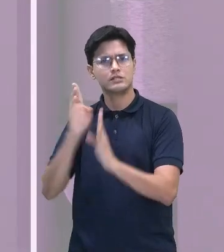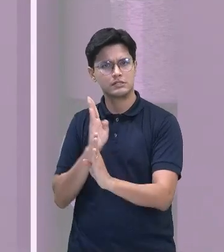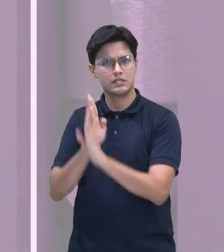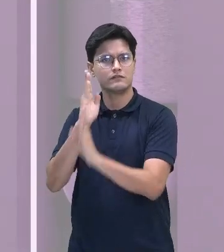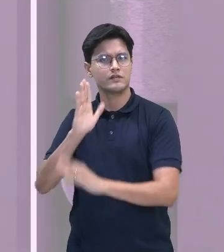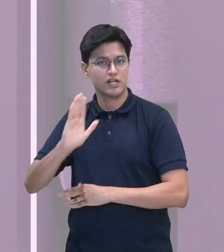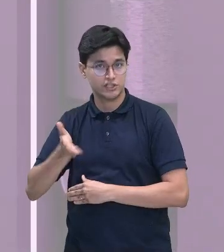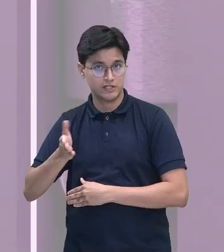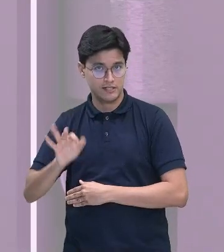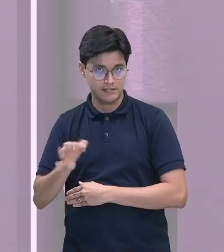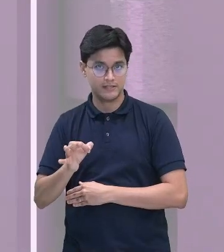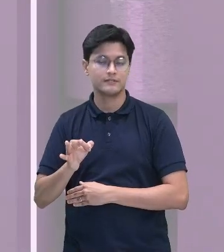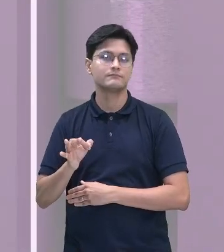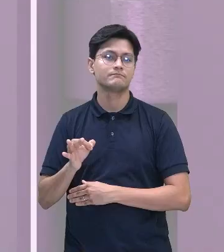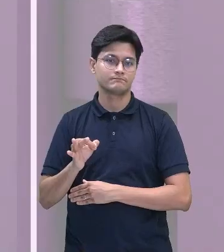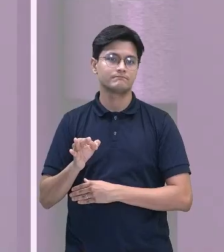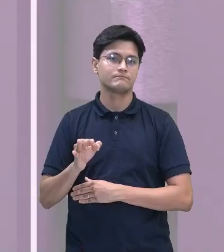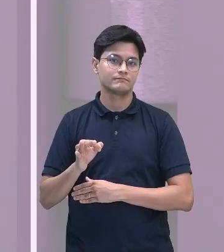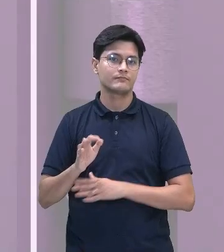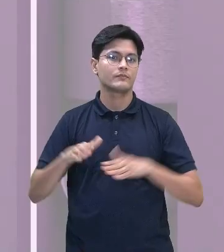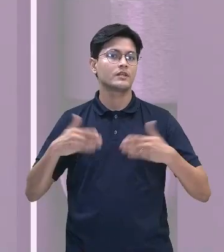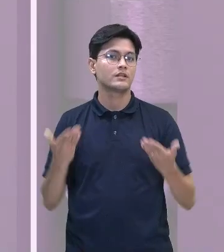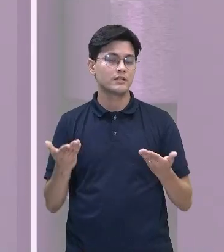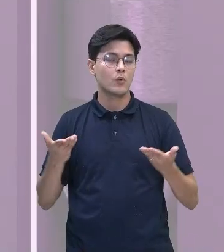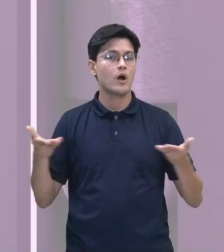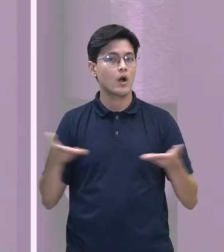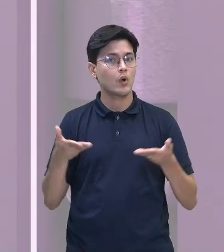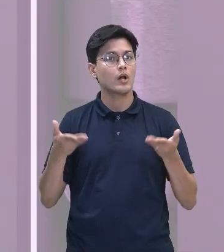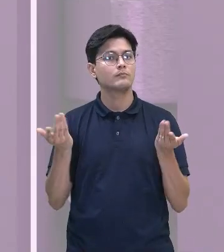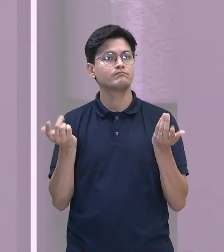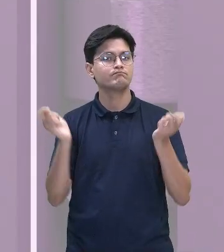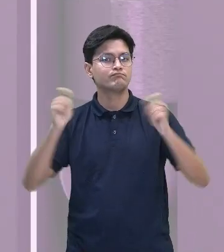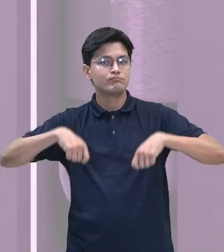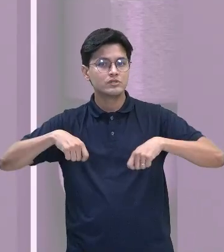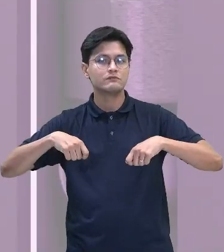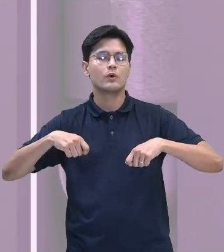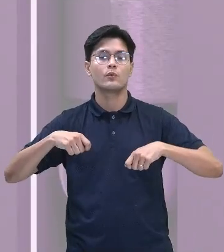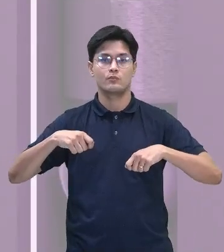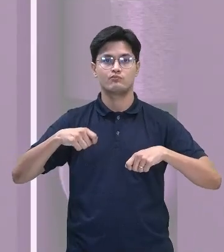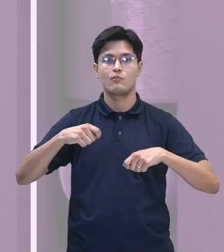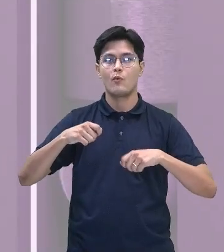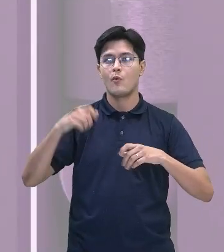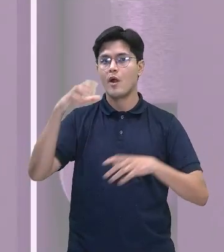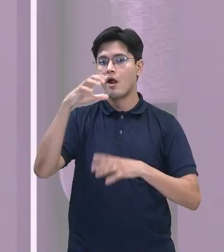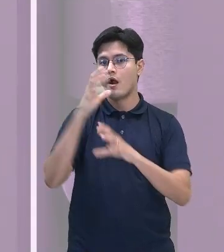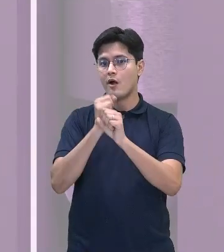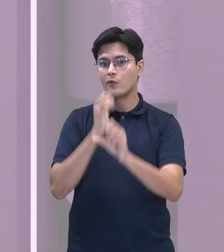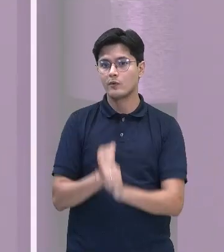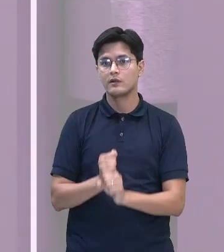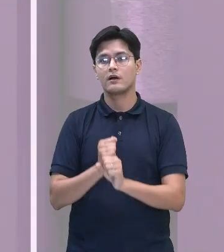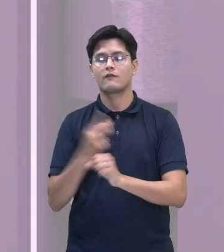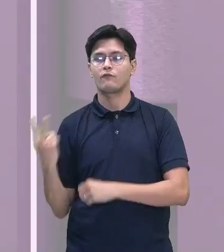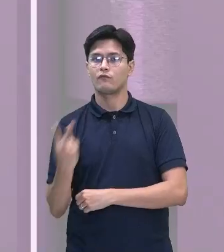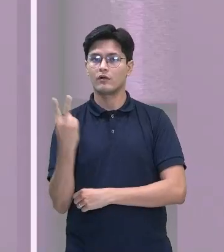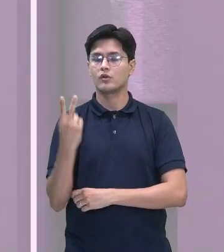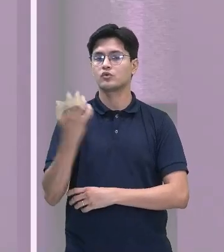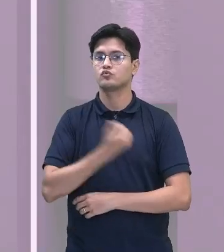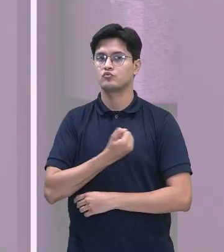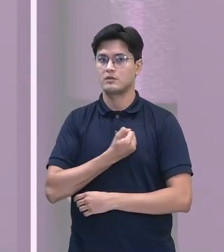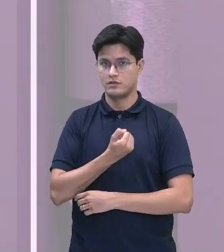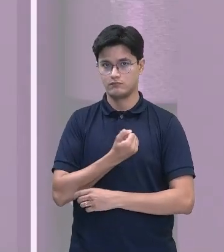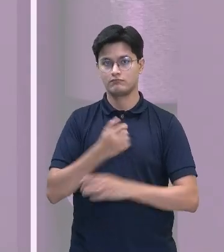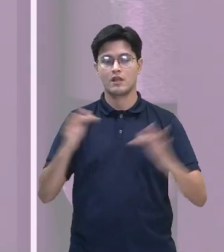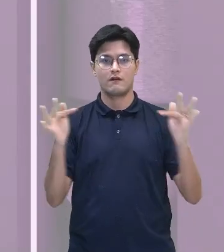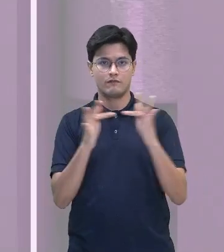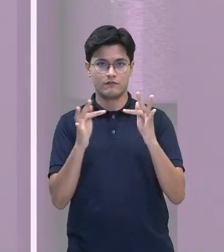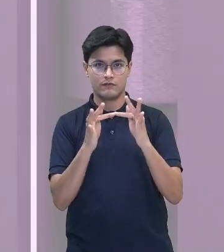tínhamos construído, e aí calculo o que nós chamamos de valor numérico da equação, da função, perdão, o valor numérico da função, para